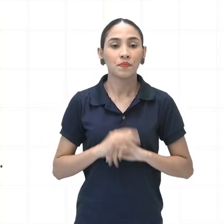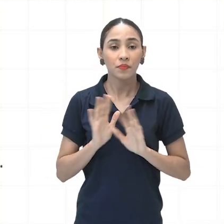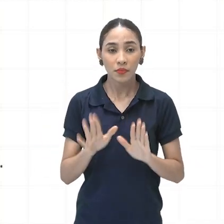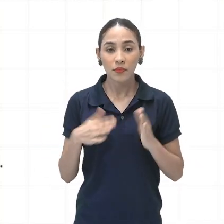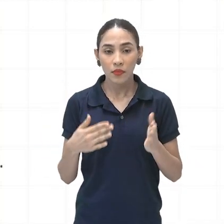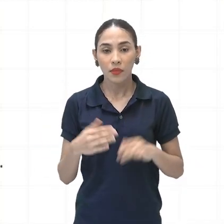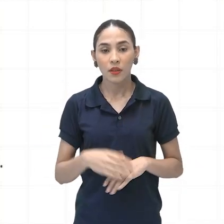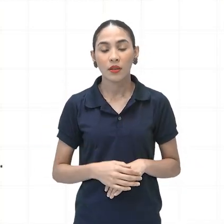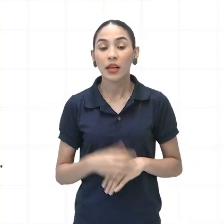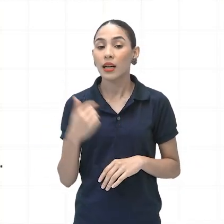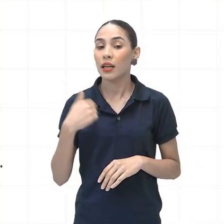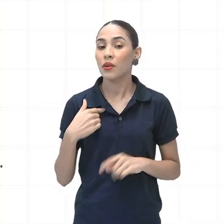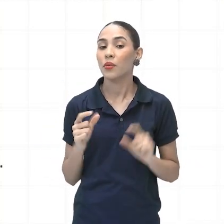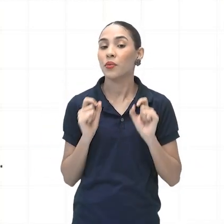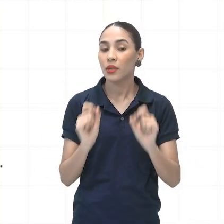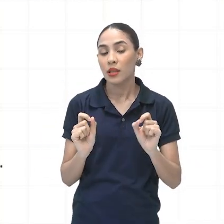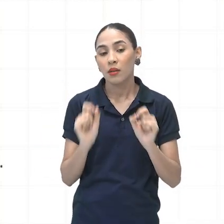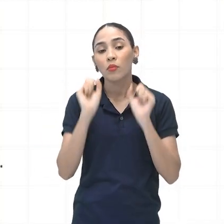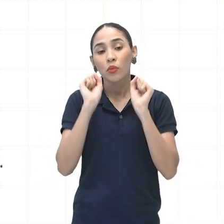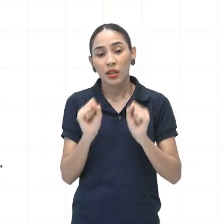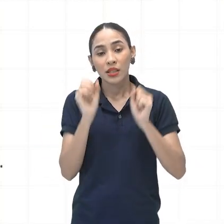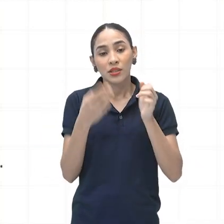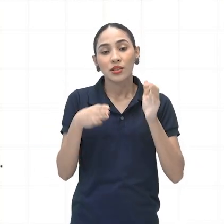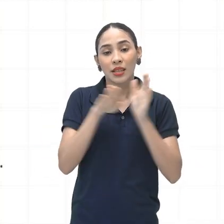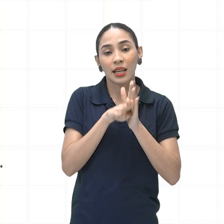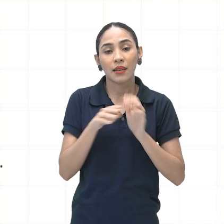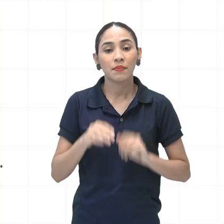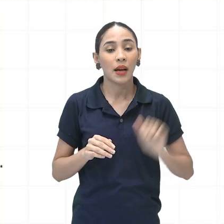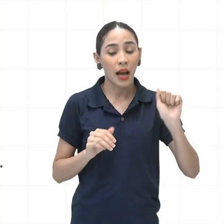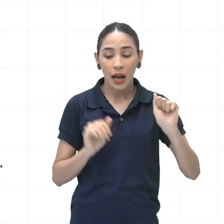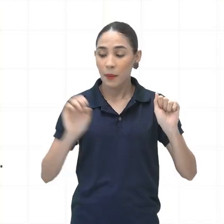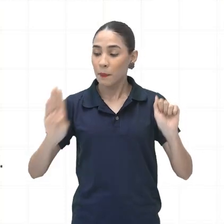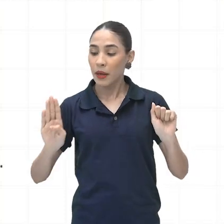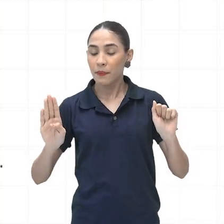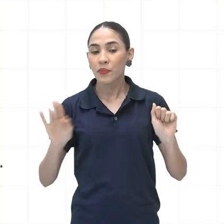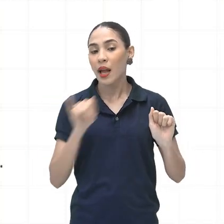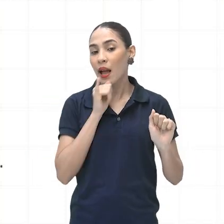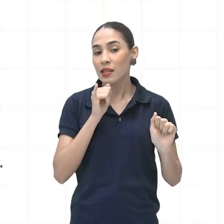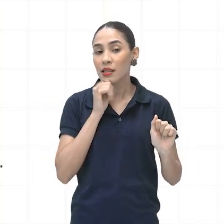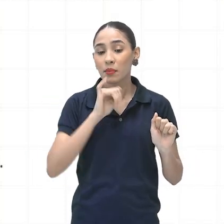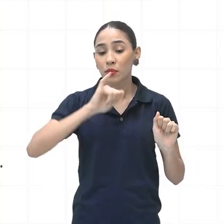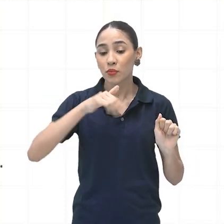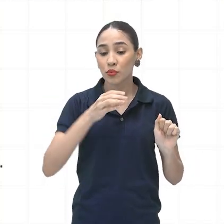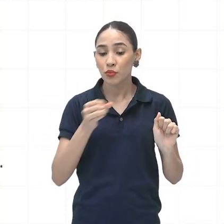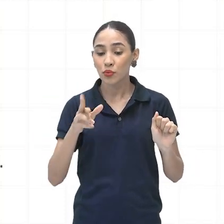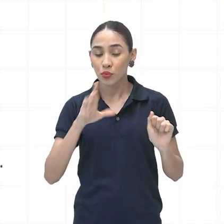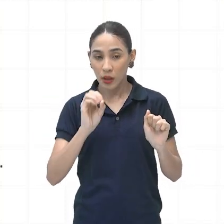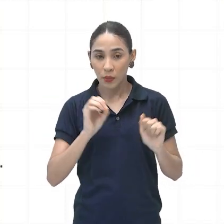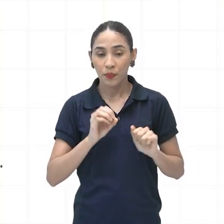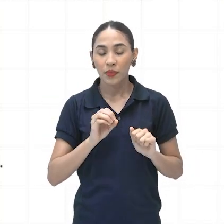Então, eu vou poder chegar de A até B, no caso o João, né?